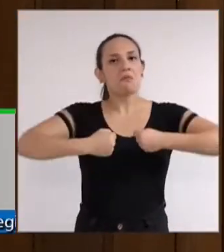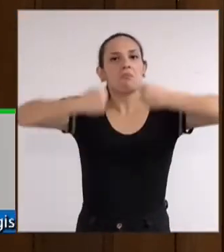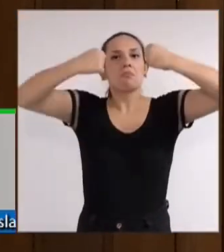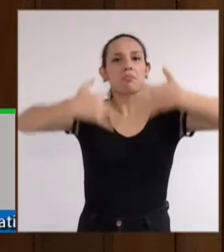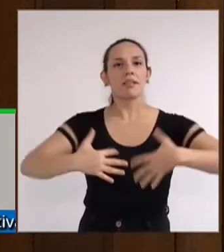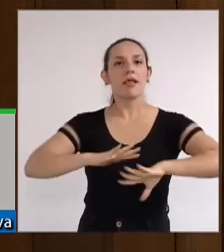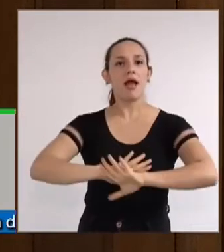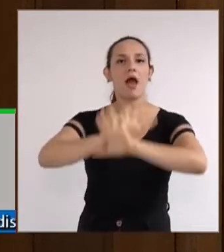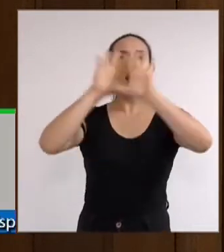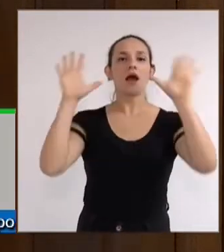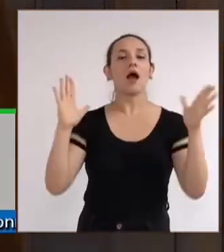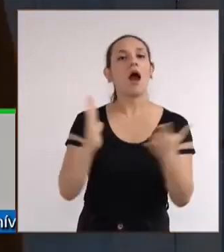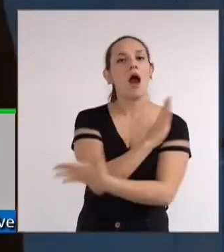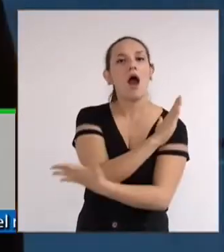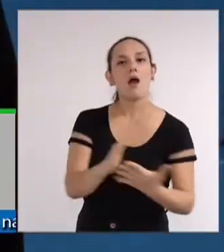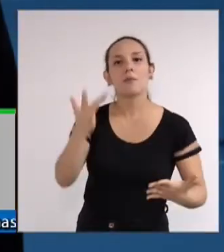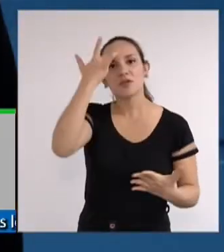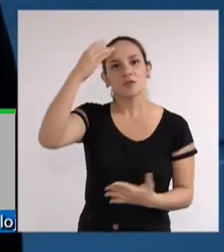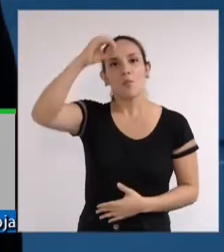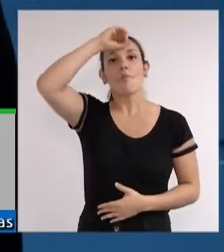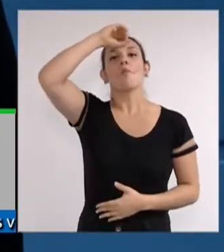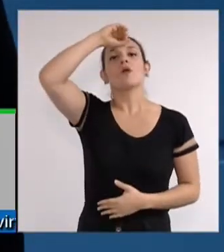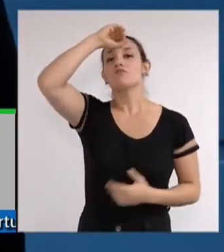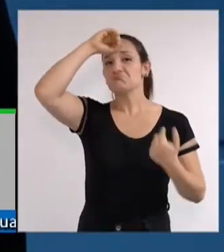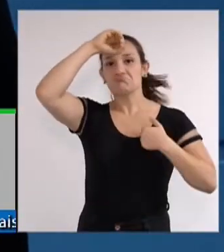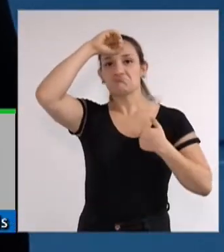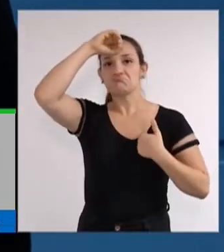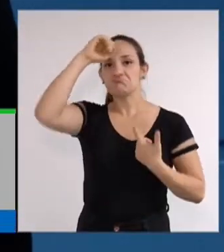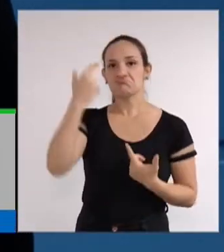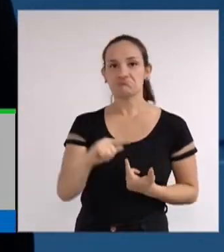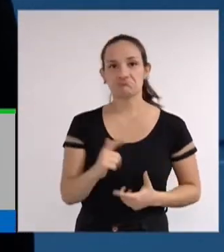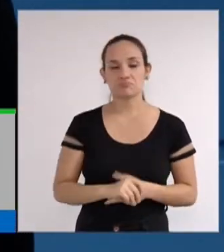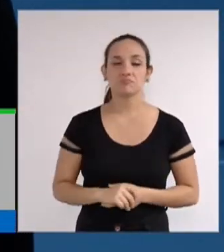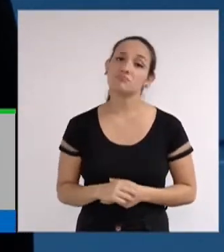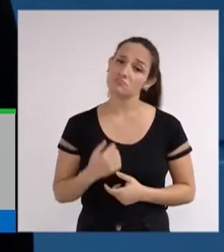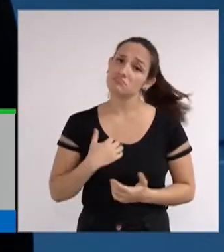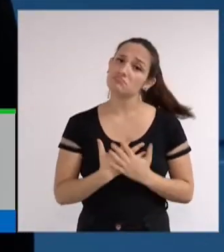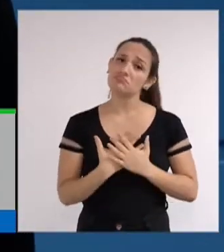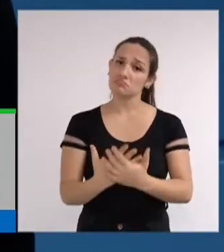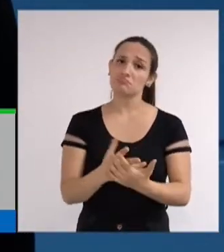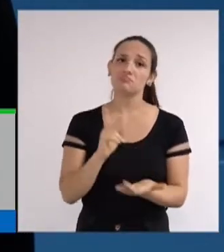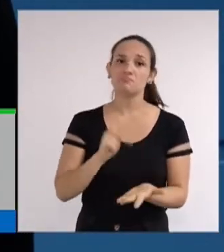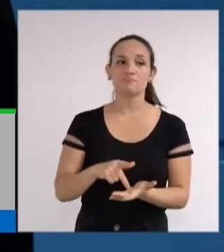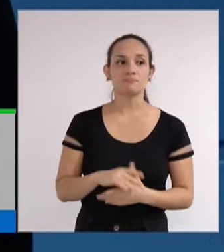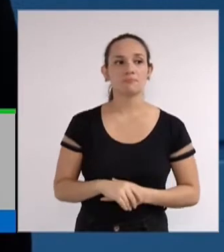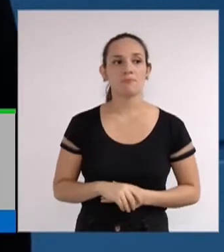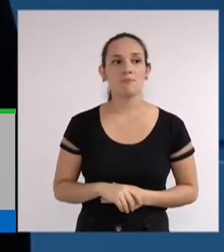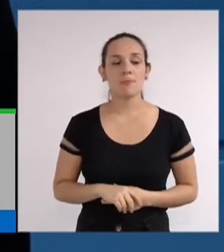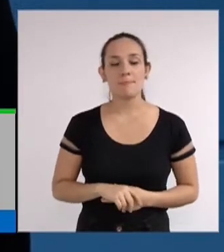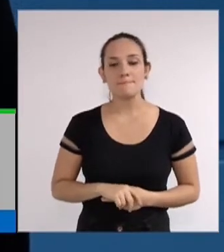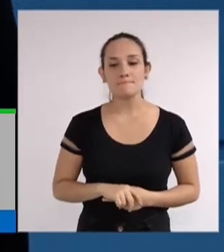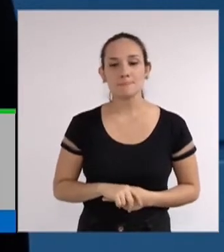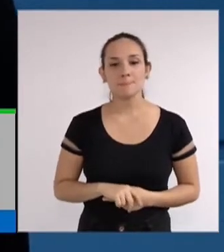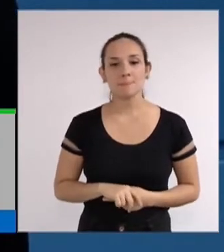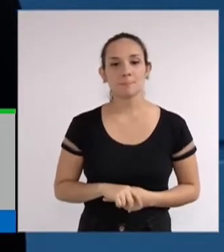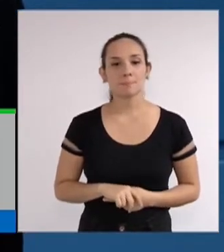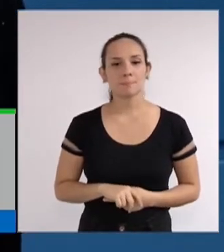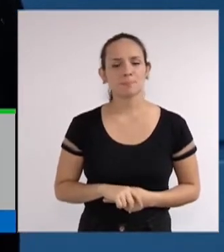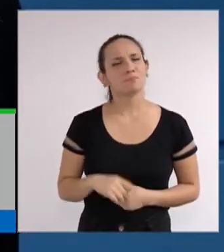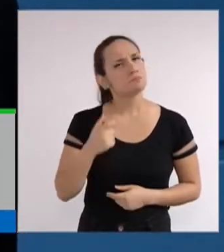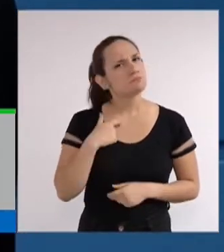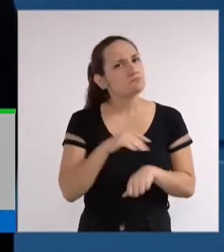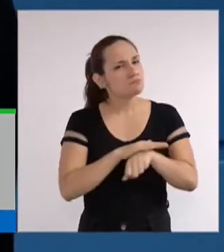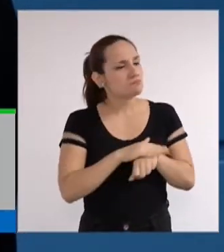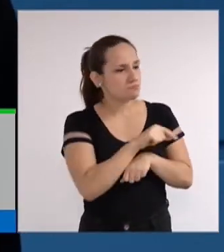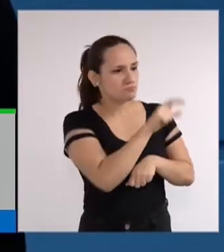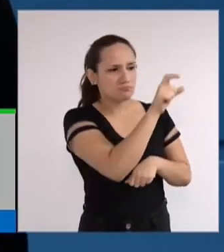noção que muitas vezes nós mesmos não tínhamos. Eu confesso a Vossa Senhoria, e estava conversando